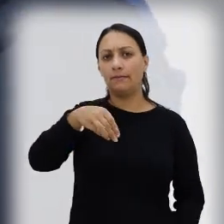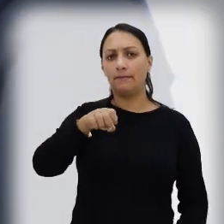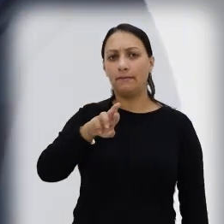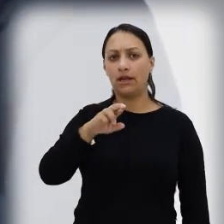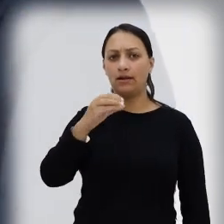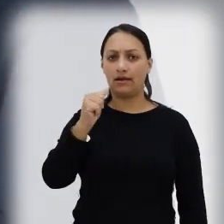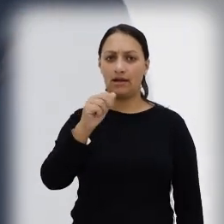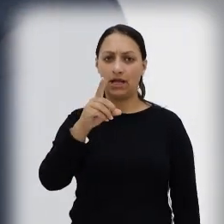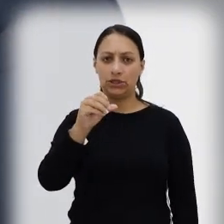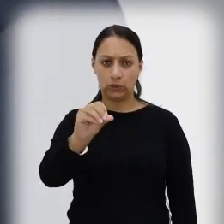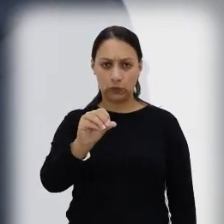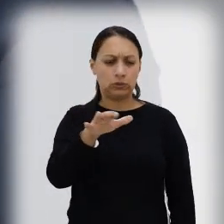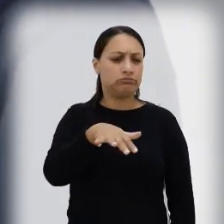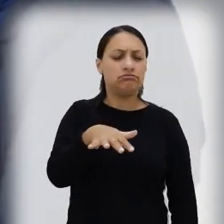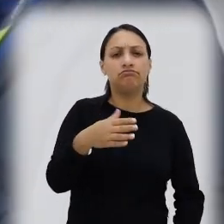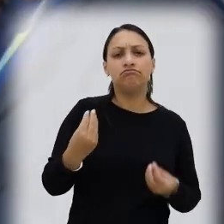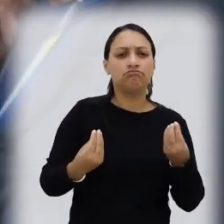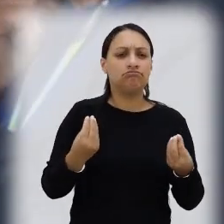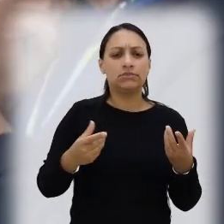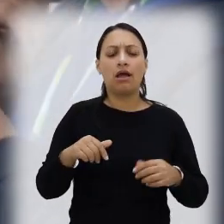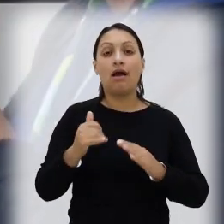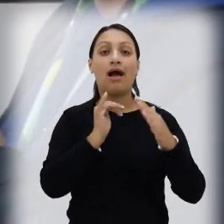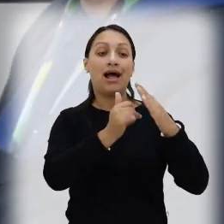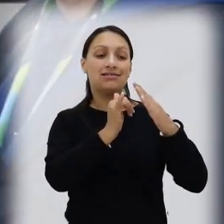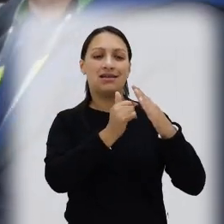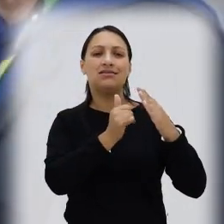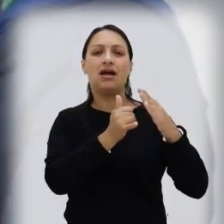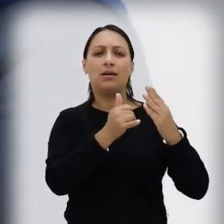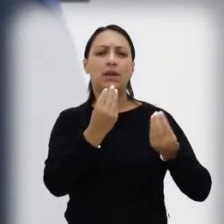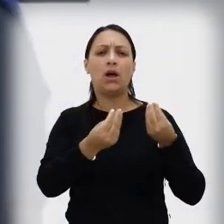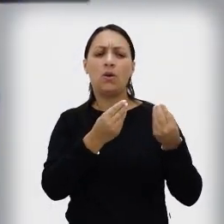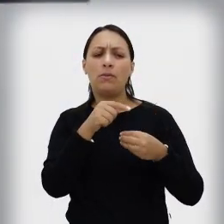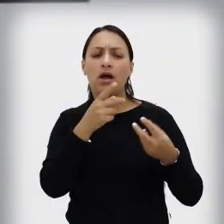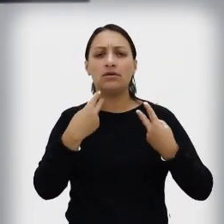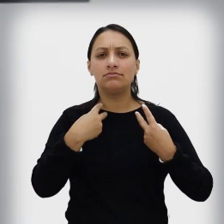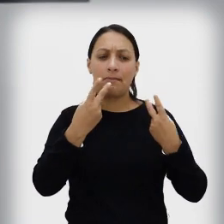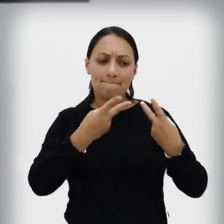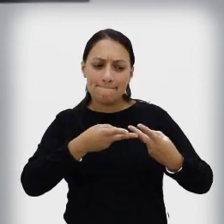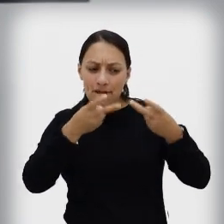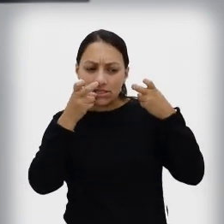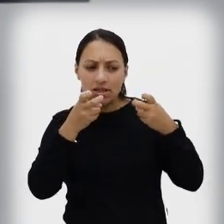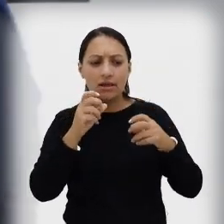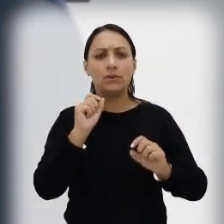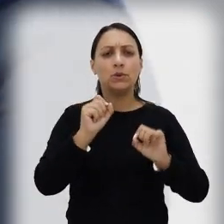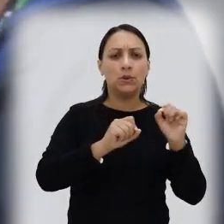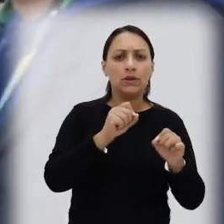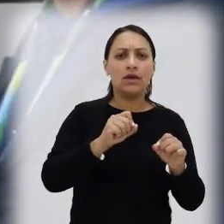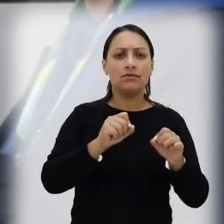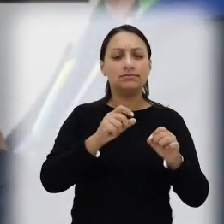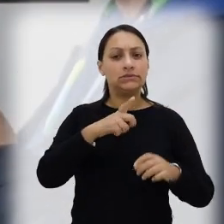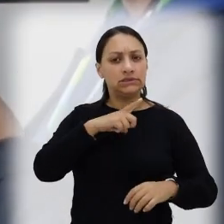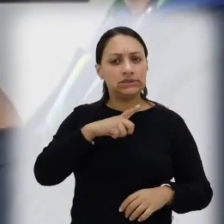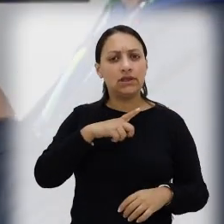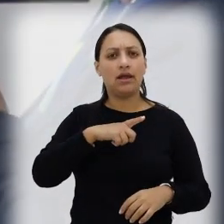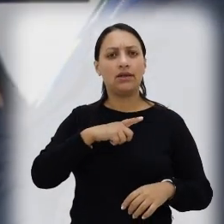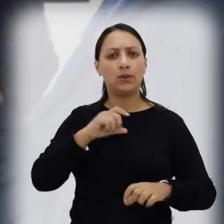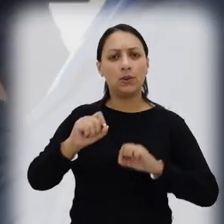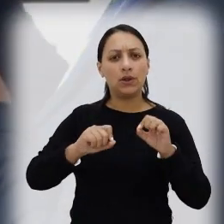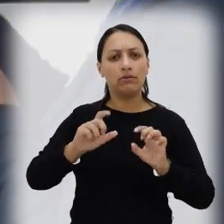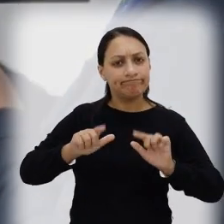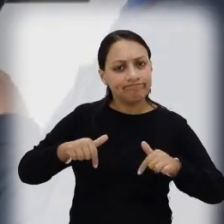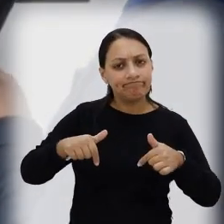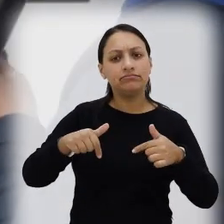O quanto essa startup se percebe nela um efetivo engajamento com o programa ou